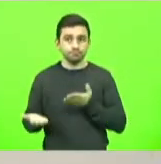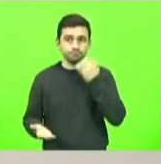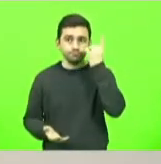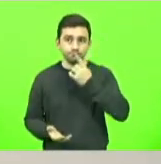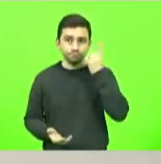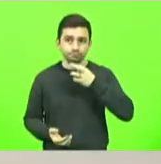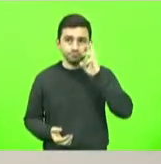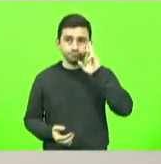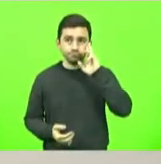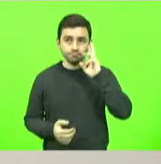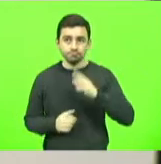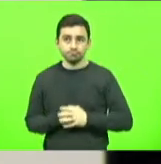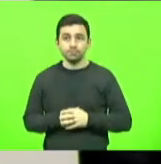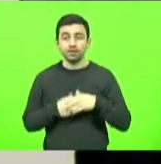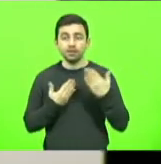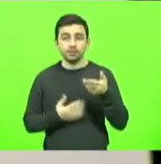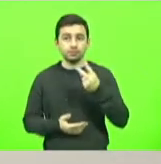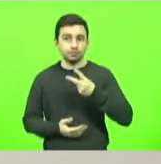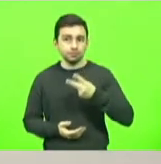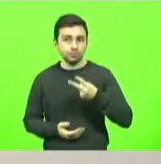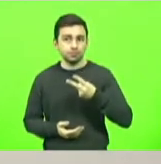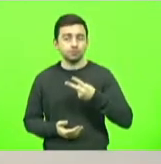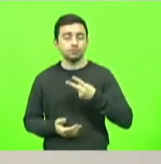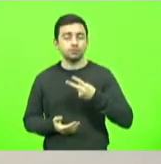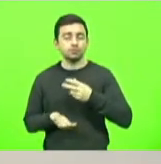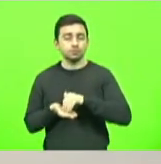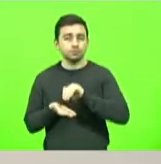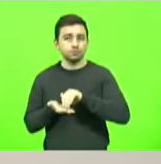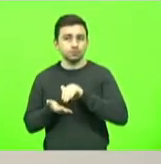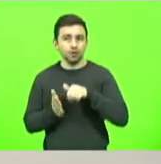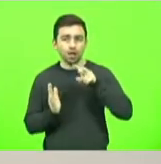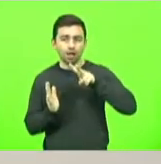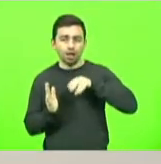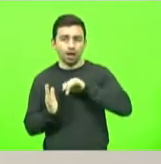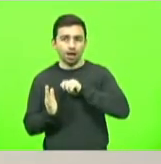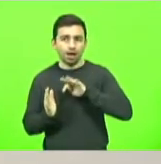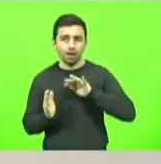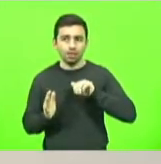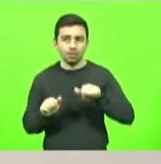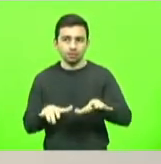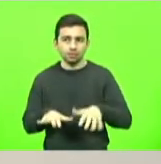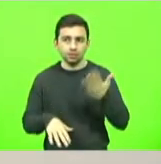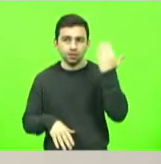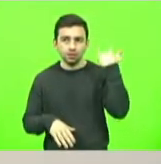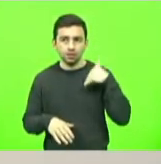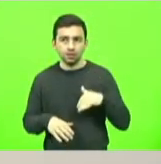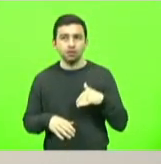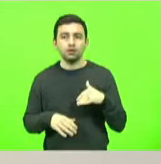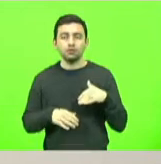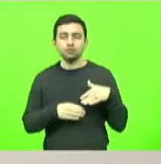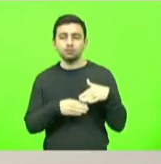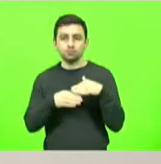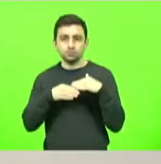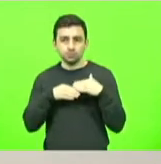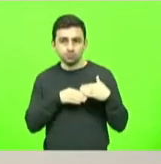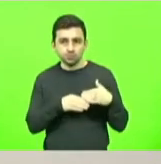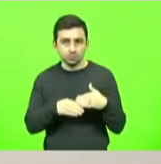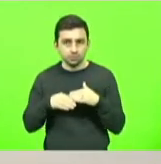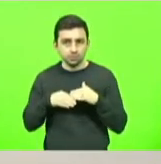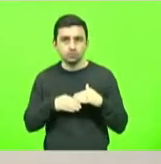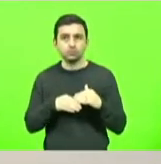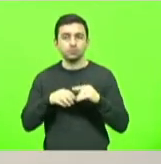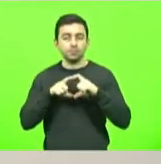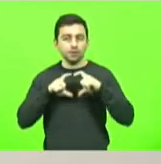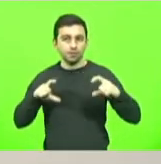Rodrigo Minotto, segundo secretário, para proceder à leitura da ata da sessão anterior, que, em consonância com o